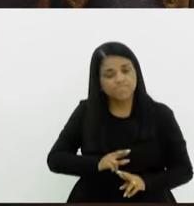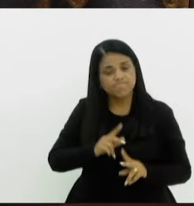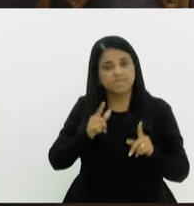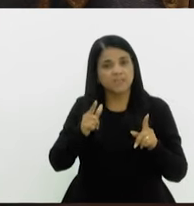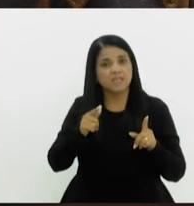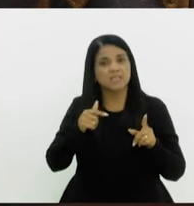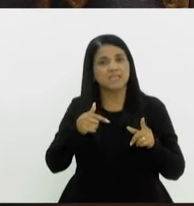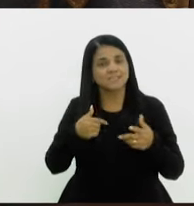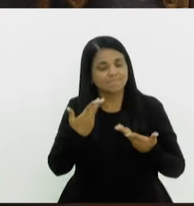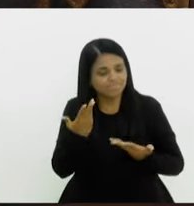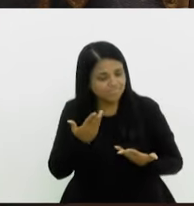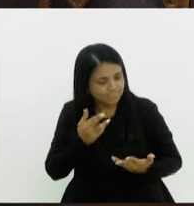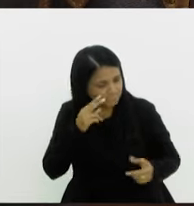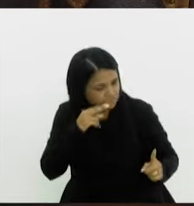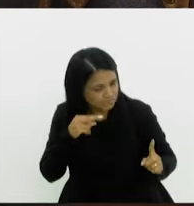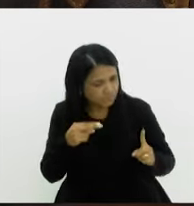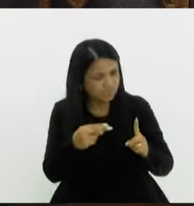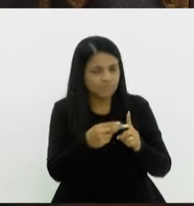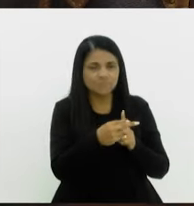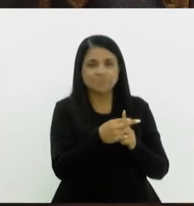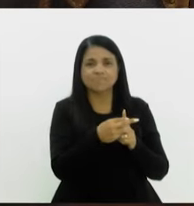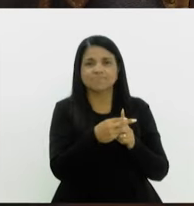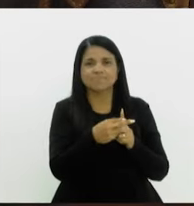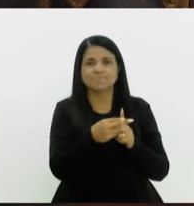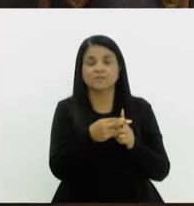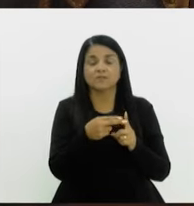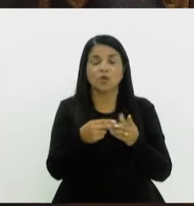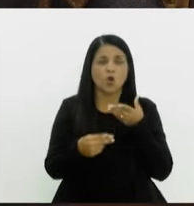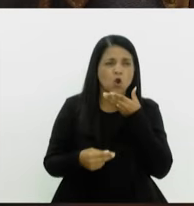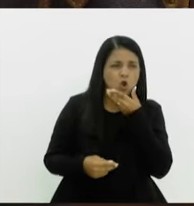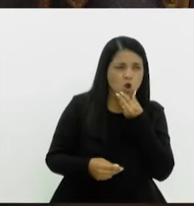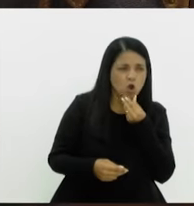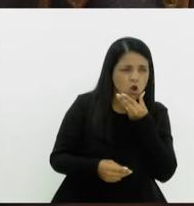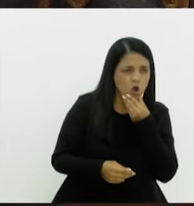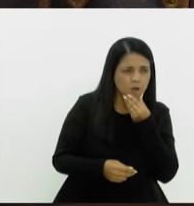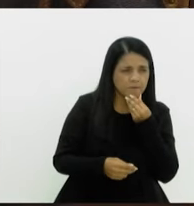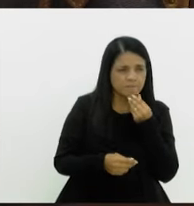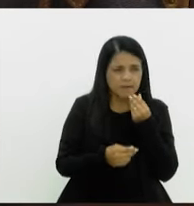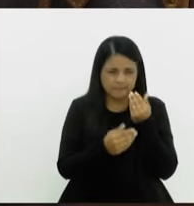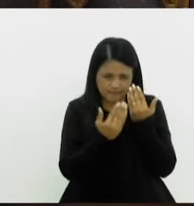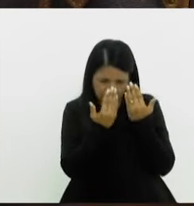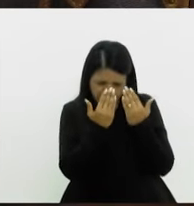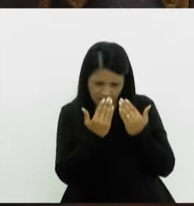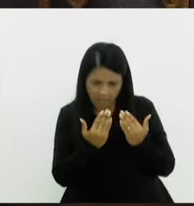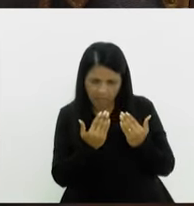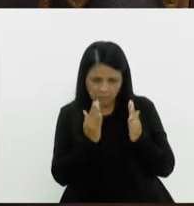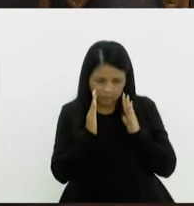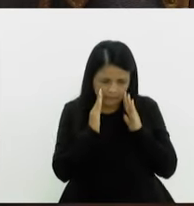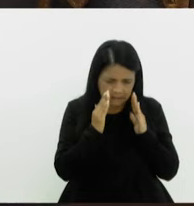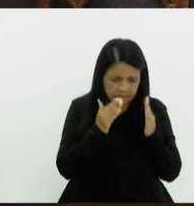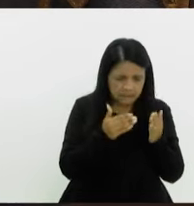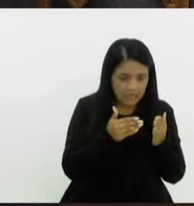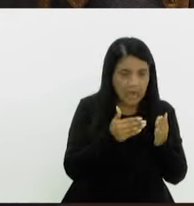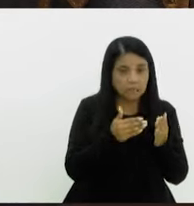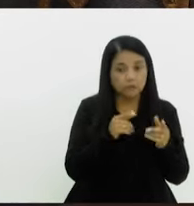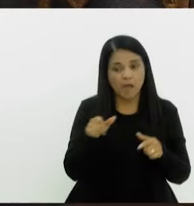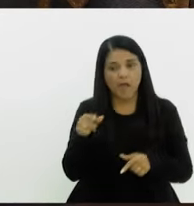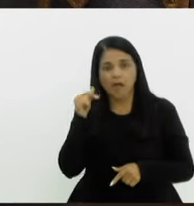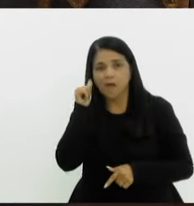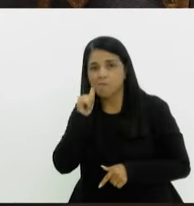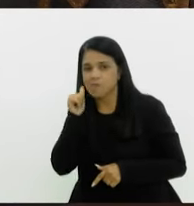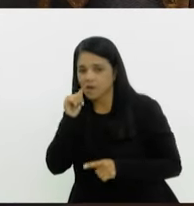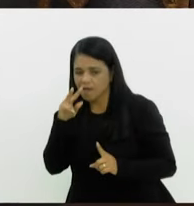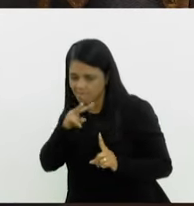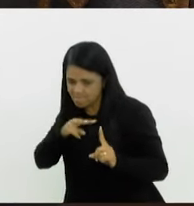gente enxerga os homens t tendem a ter às vezes ser um pouco mais analíticos mais centrados em um ponto a mulher consegue ter uma visão